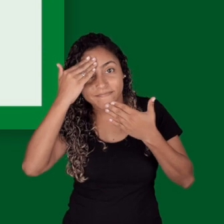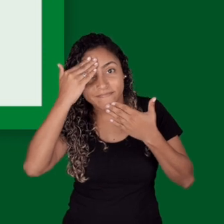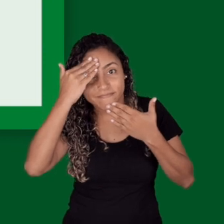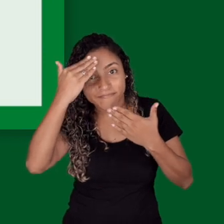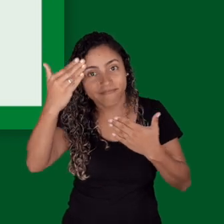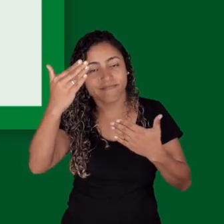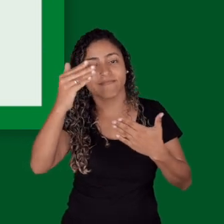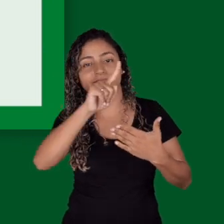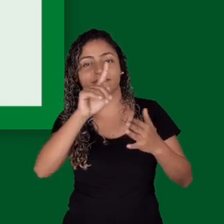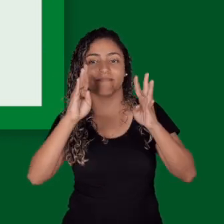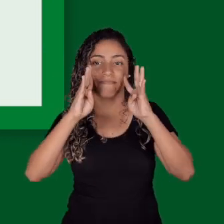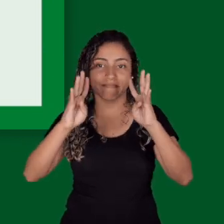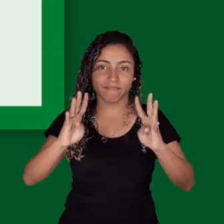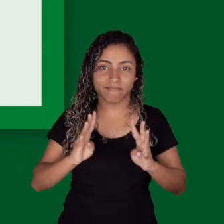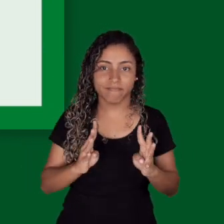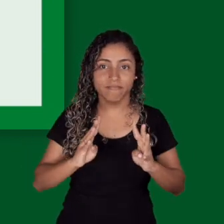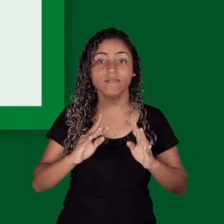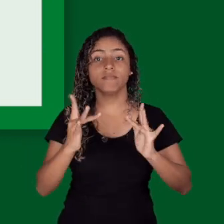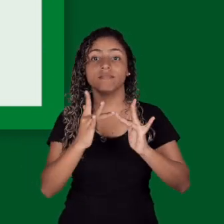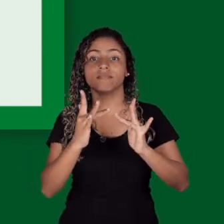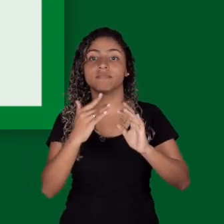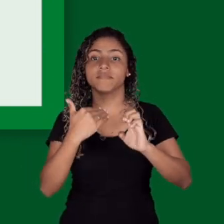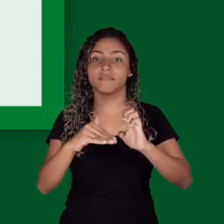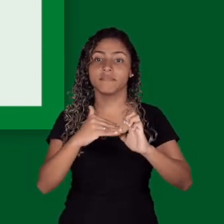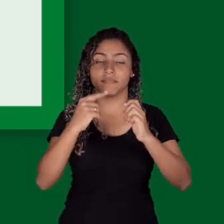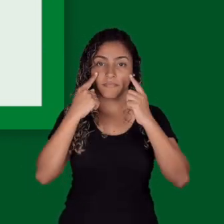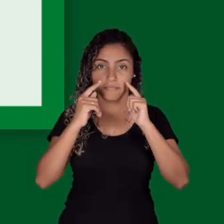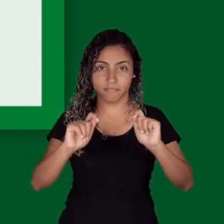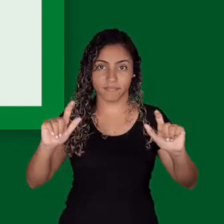pela oportunidade. Esse é o nosso e-mail, é o e-mail da